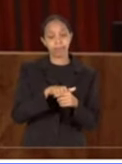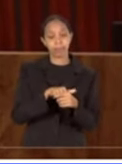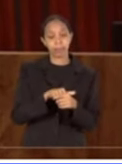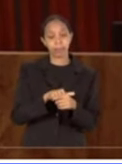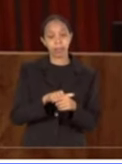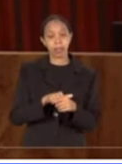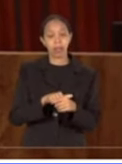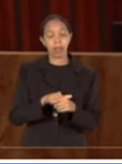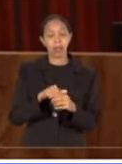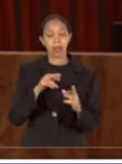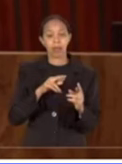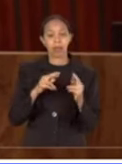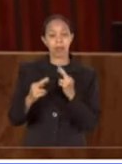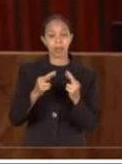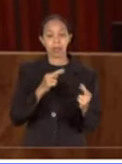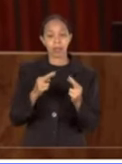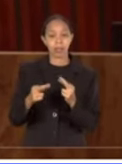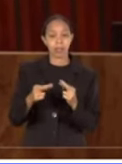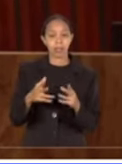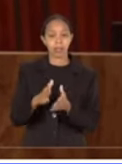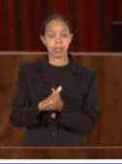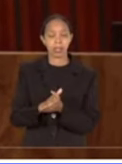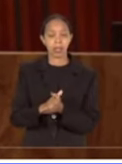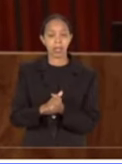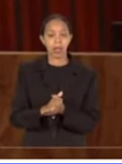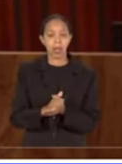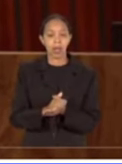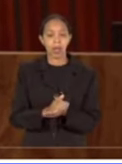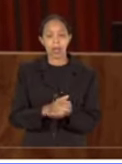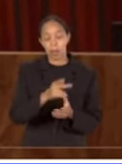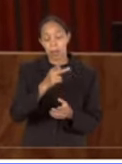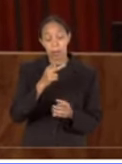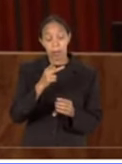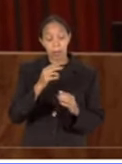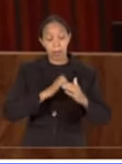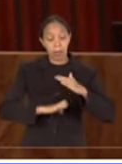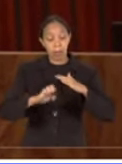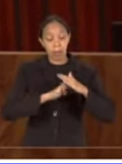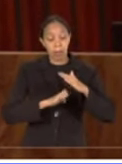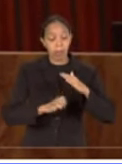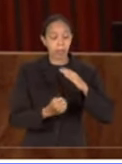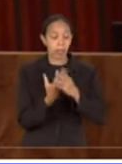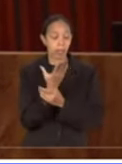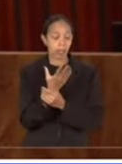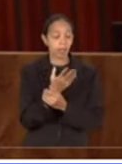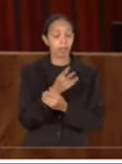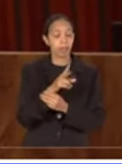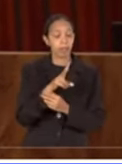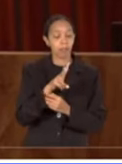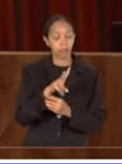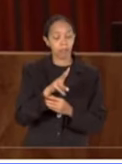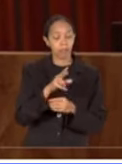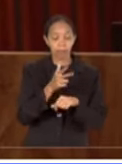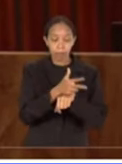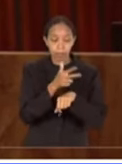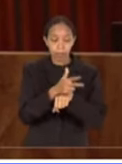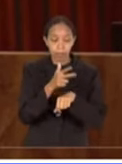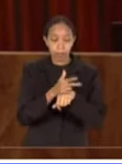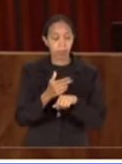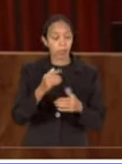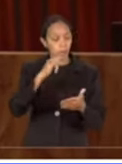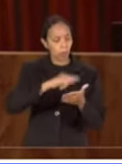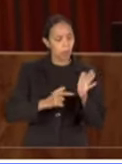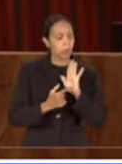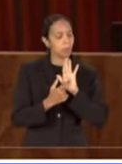aos gastos com a empresa Fish and Chips Produção de Filmes, diz ao recorrente que a simples leitura da documentação apresentada